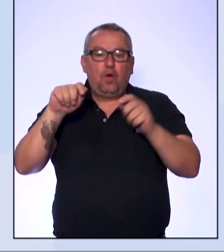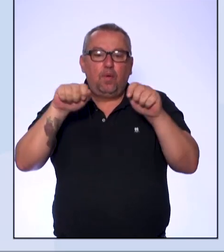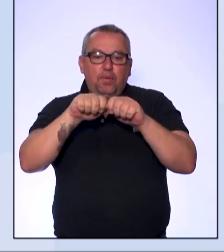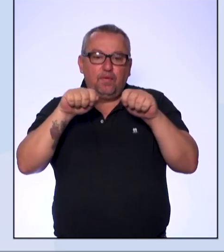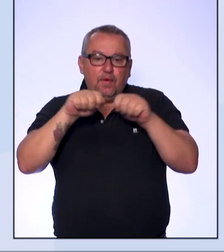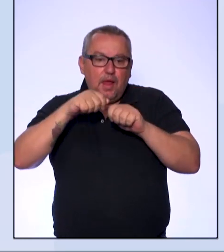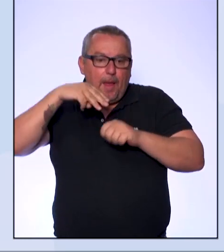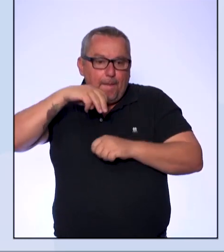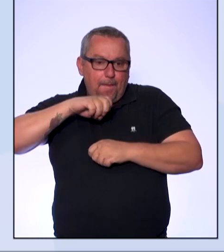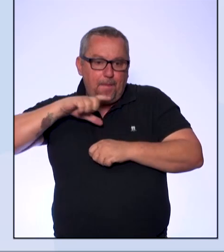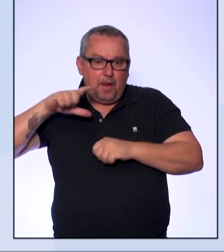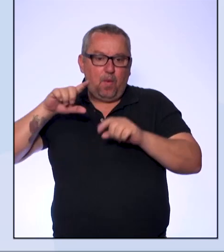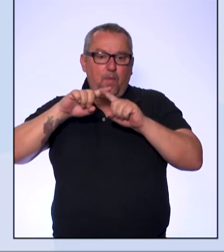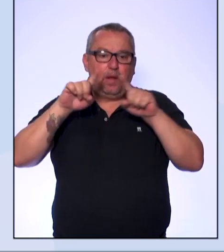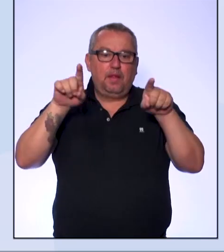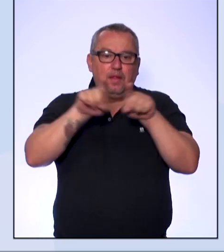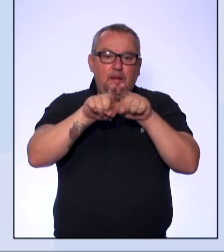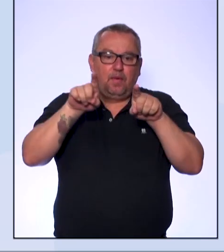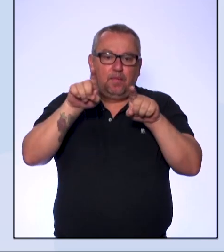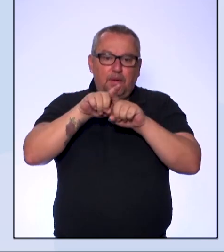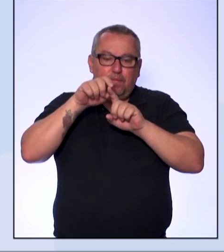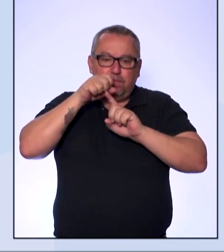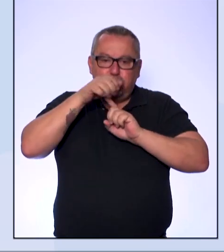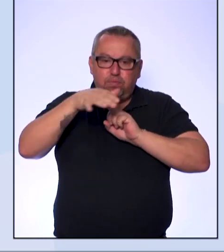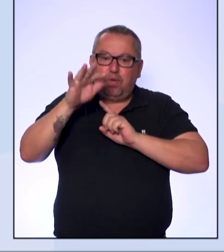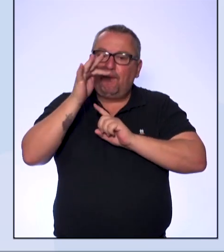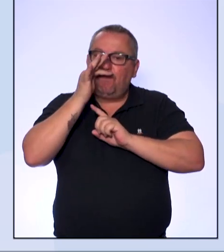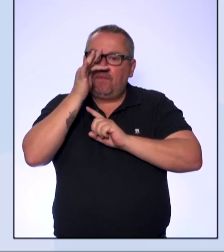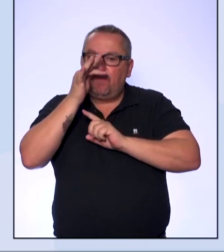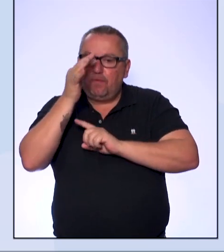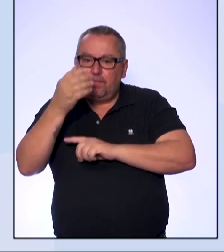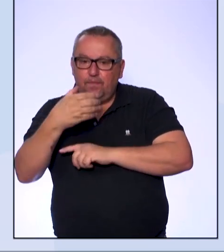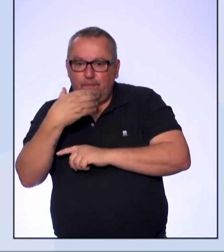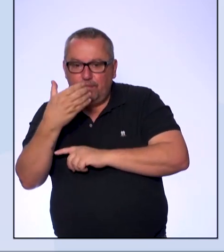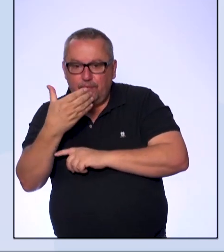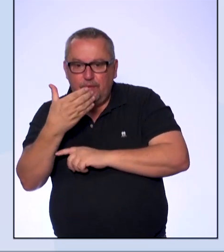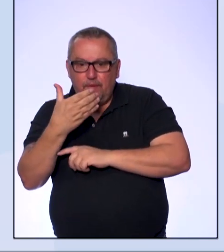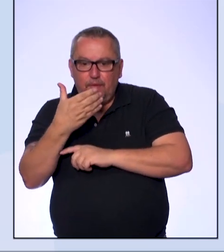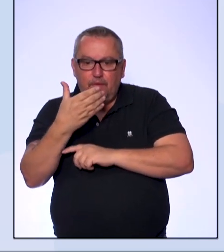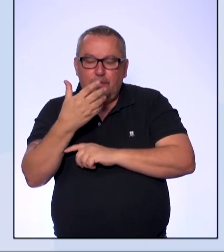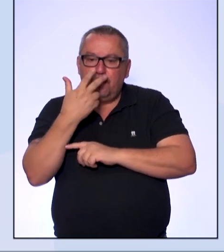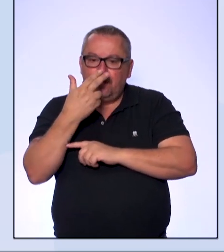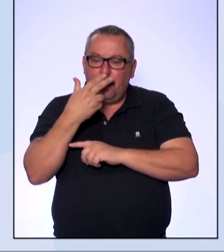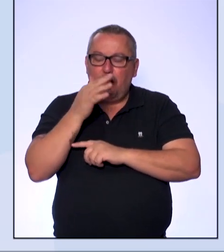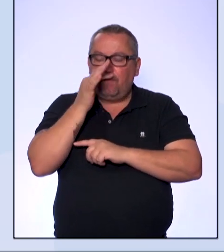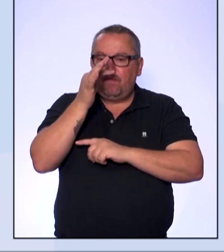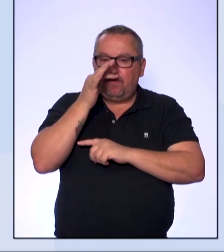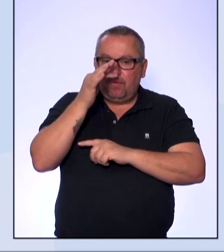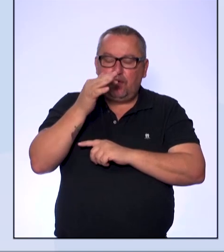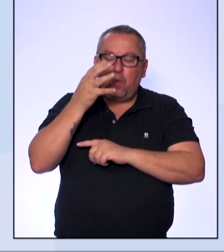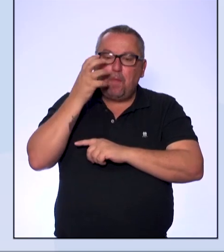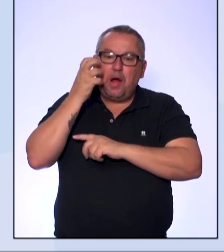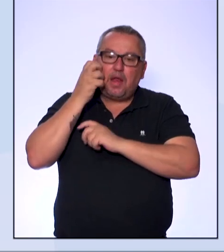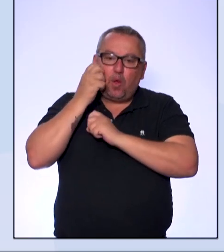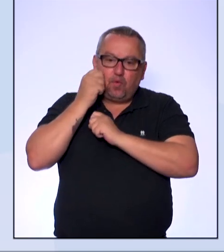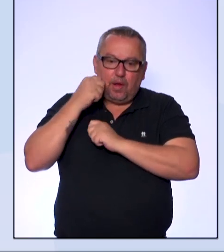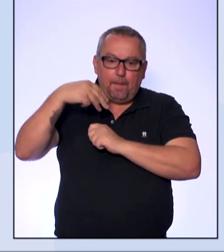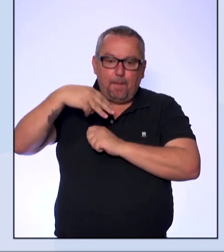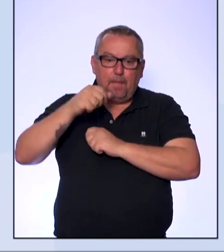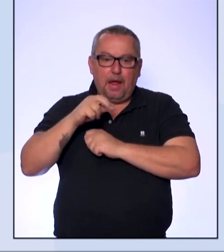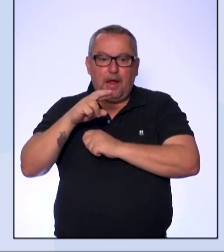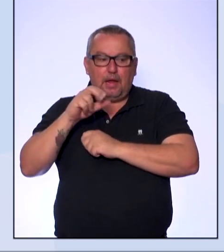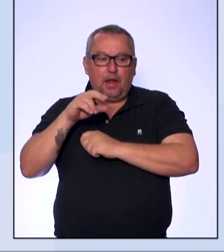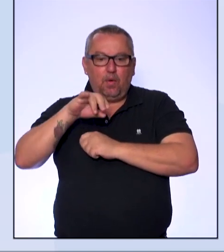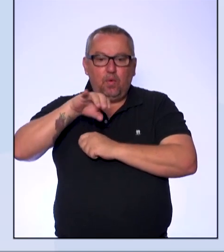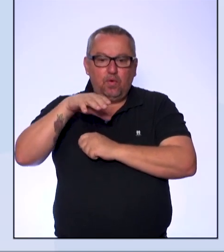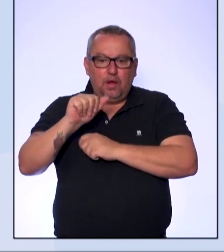mel, mas também polinizar flores e frutos, como a flor do maracujá, que é polinizado pela